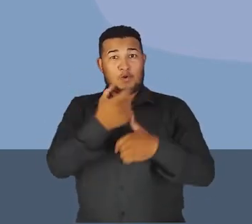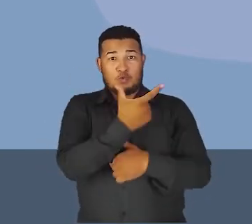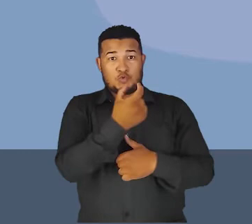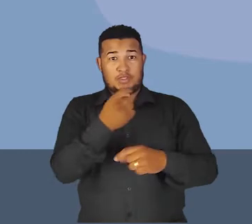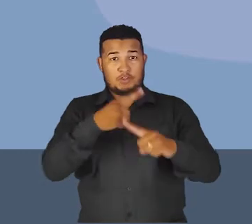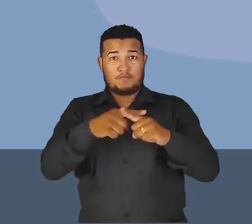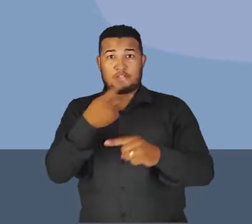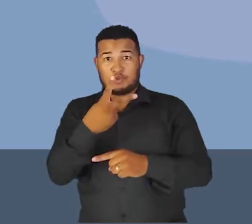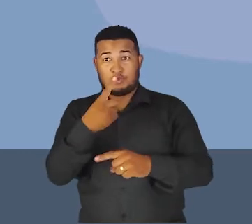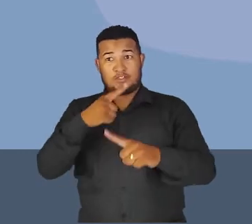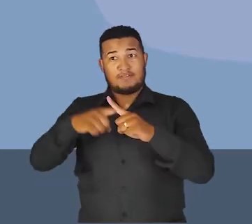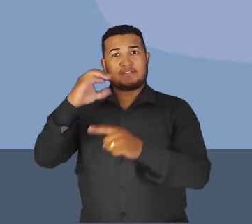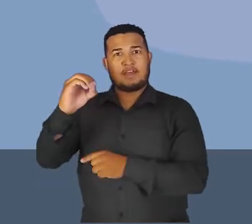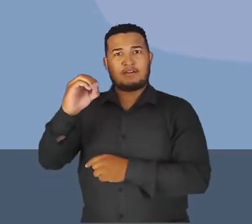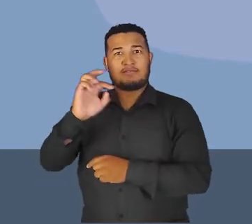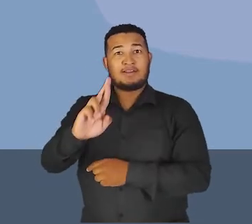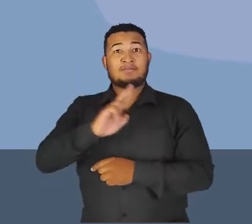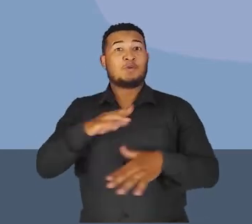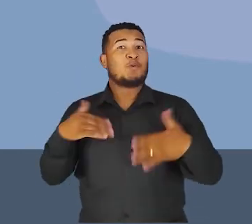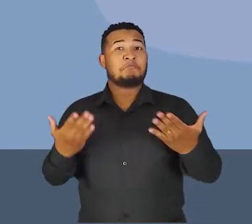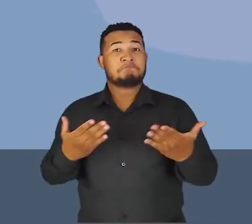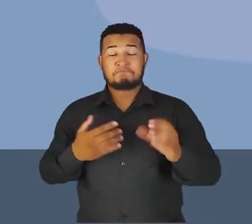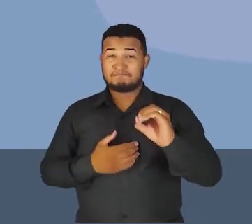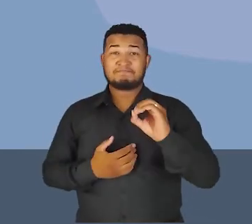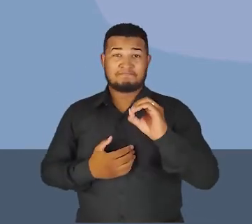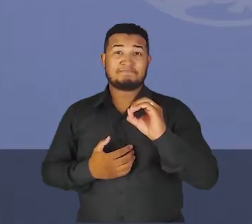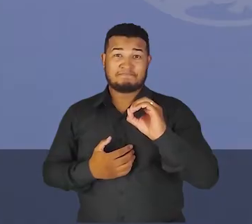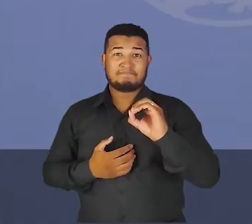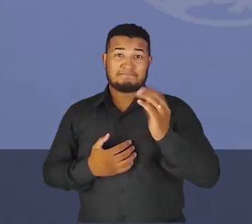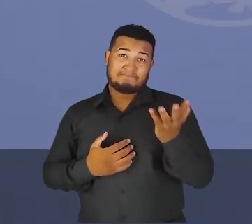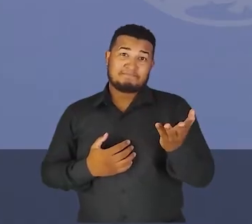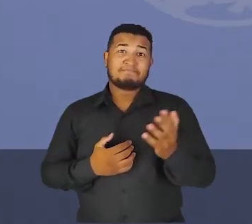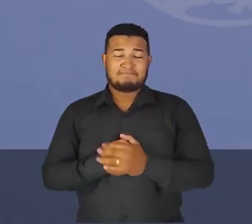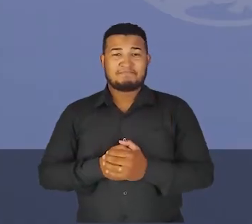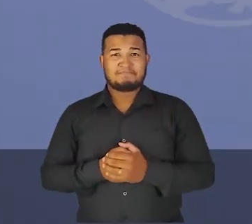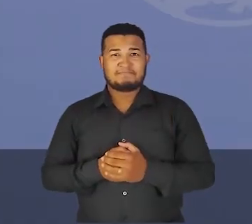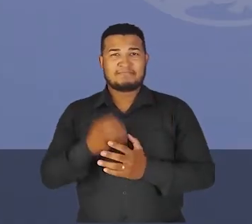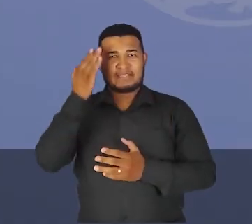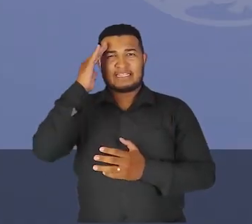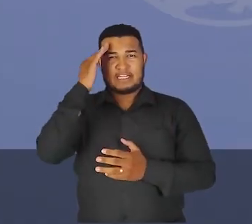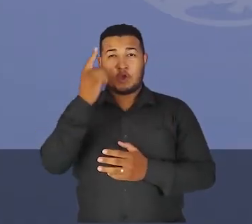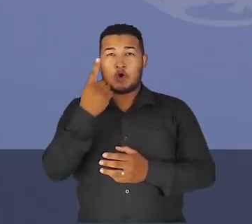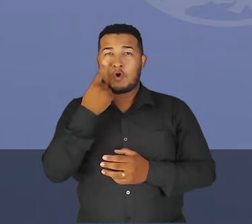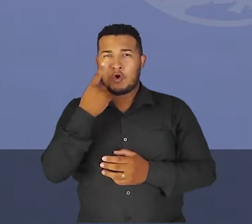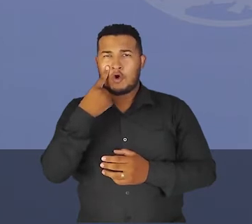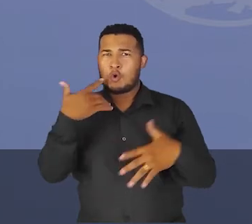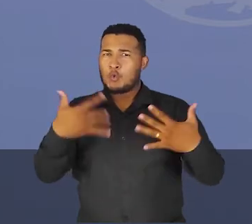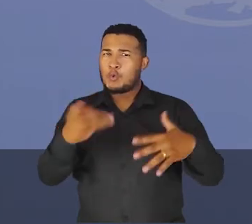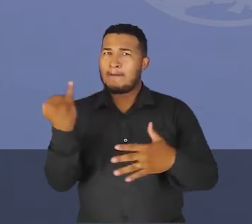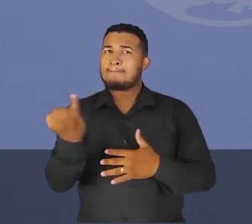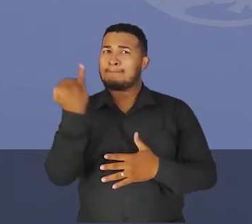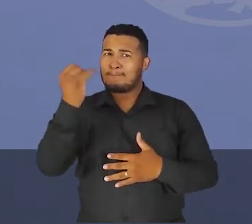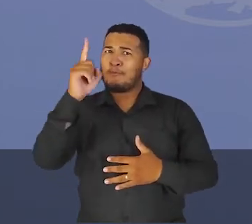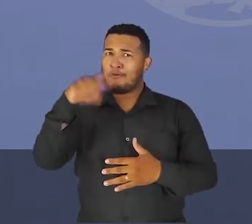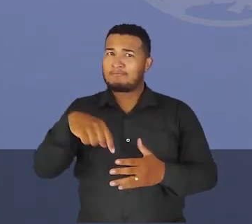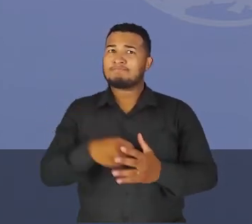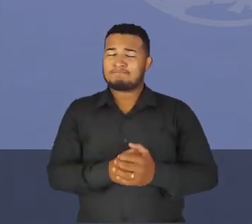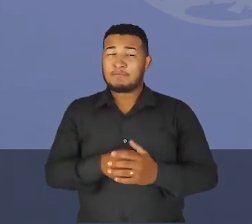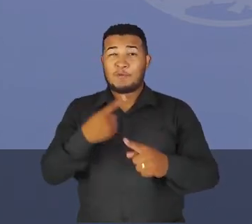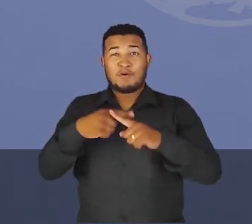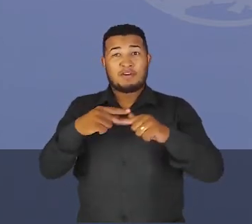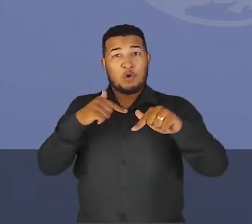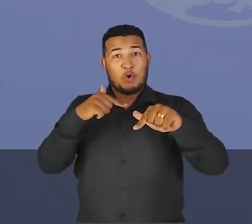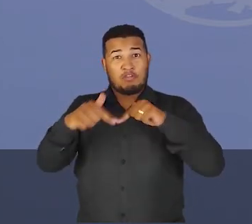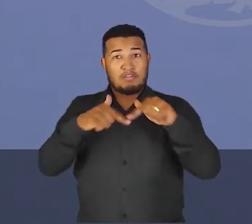vezes 2 vezes zero. Olha o resultado, zero. Filho, vem para mim, isso é muito importante. O